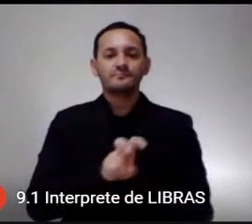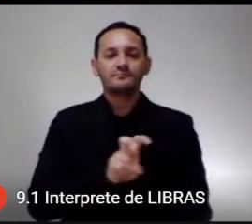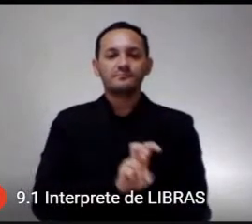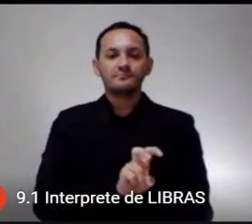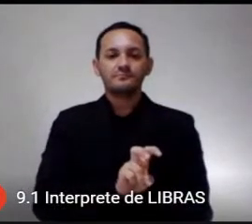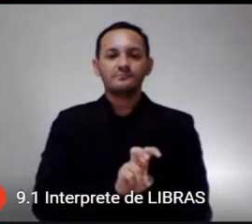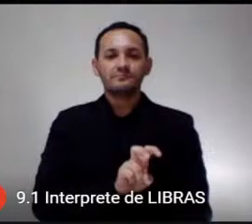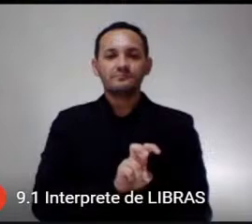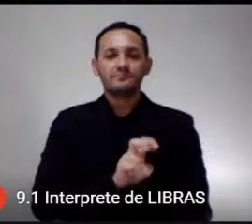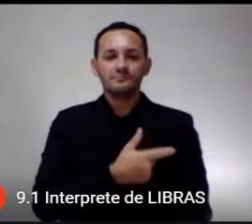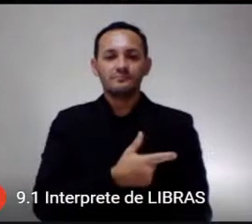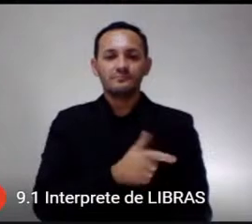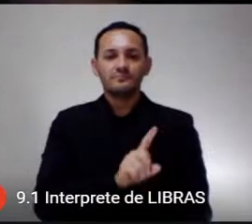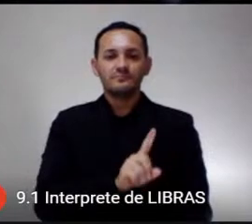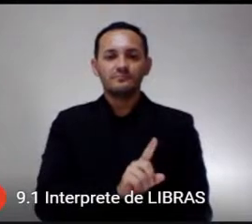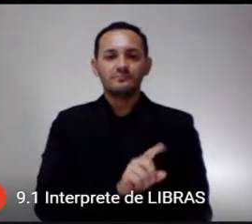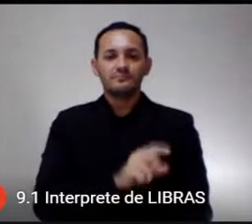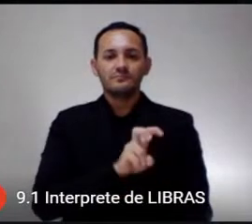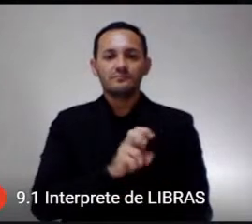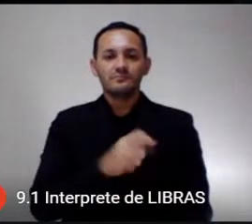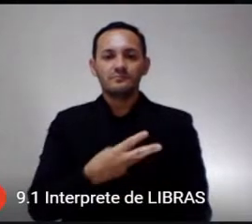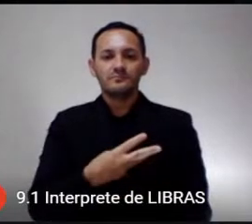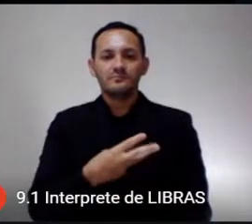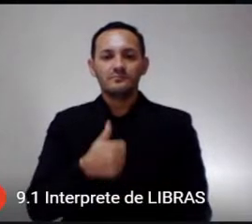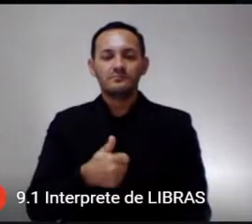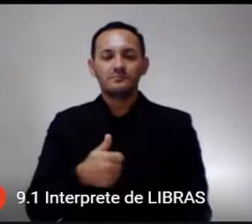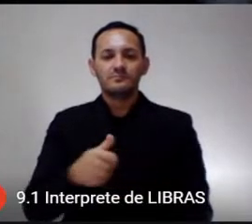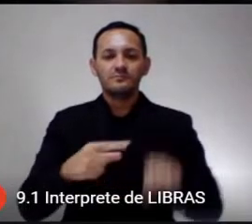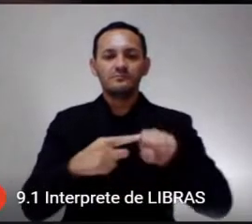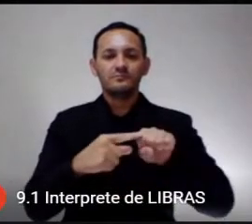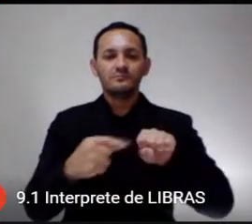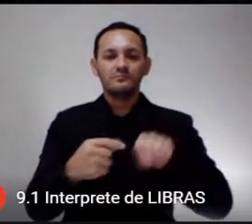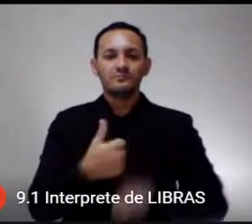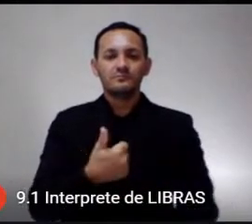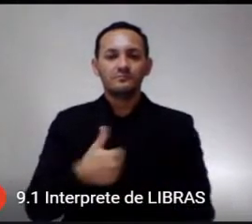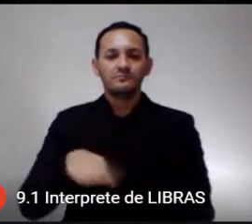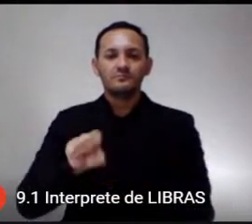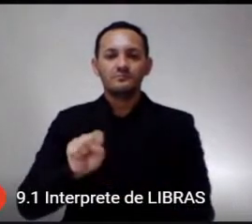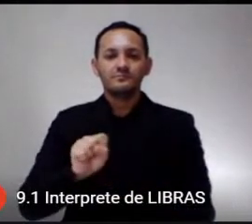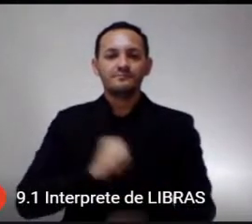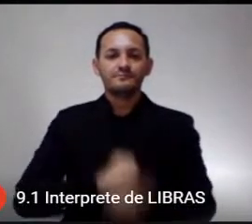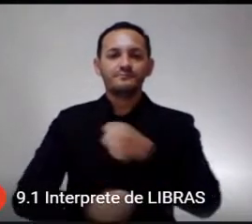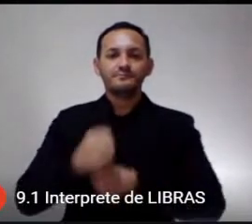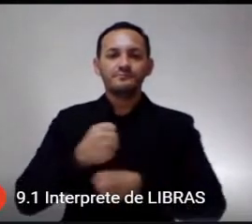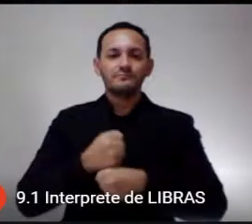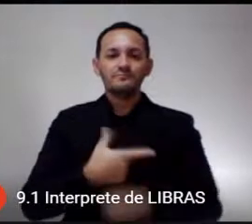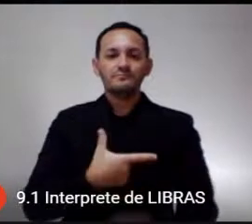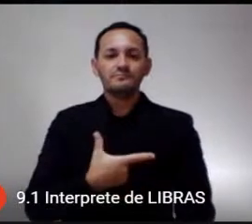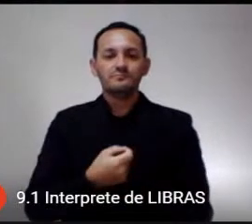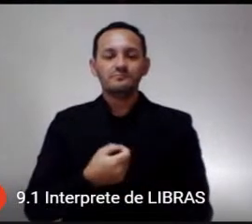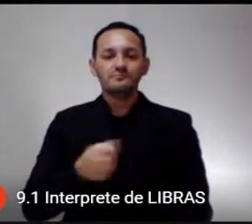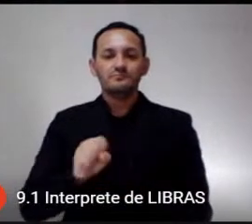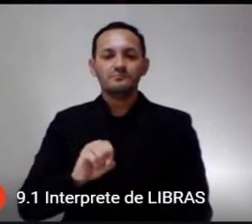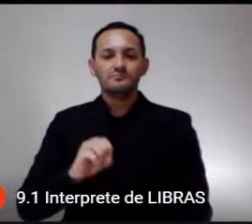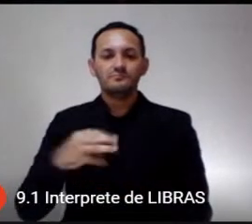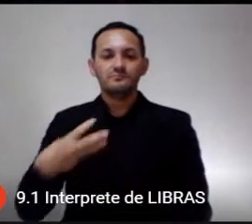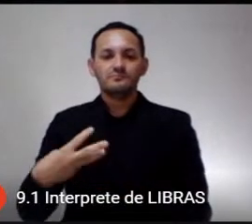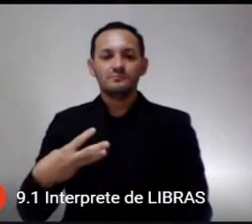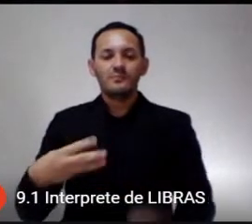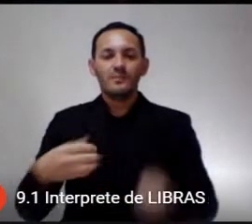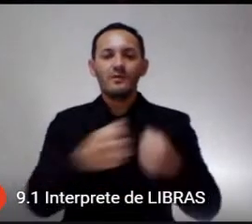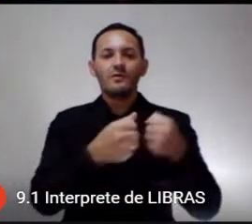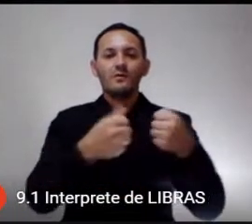21.538 de 2003, artigo 18. Cito aqui trecho